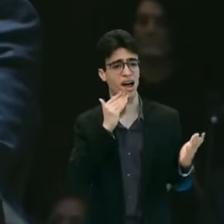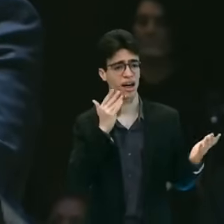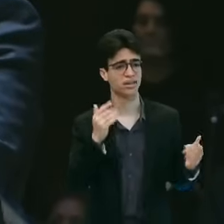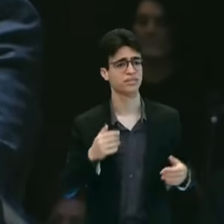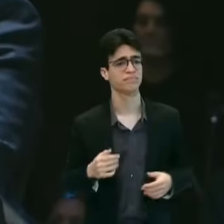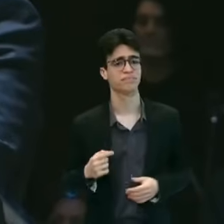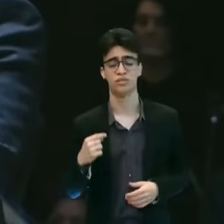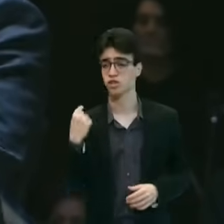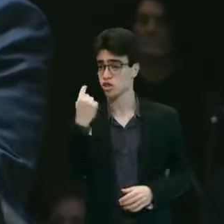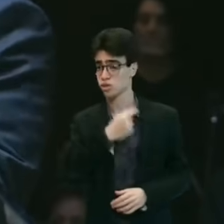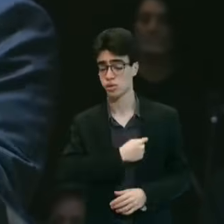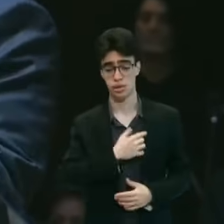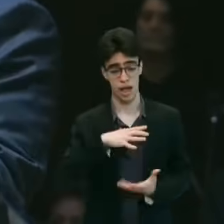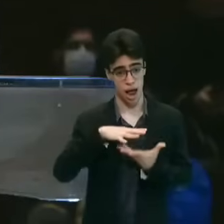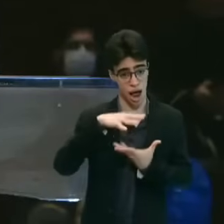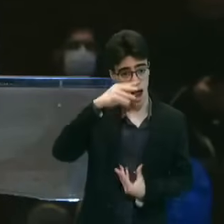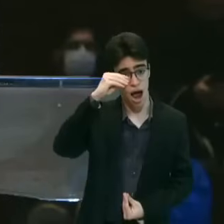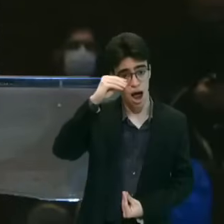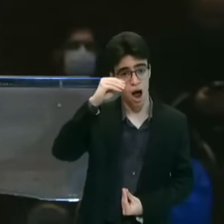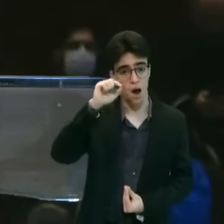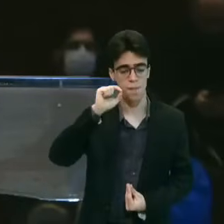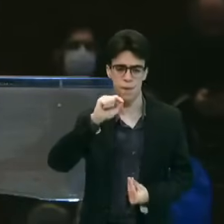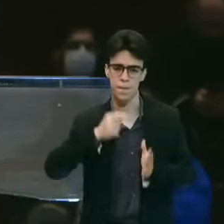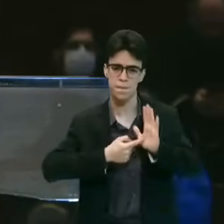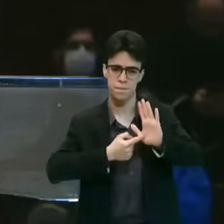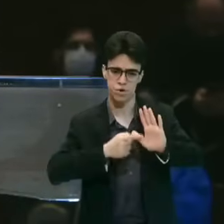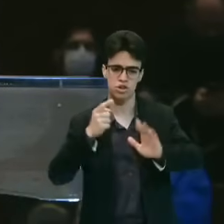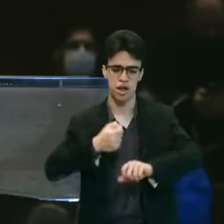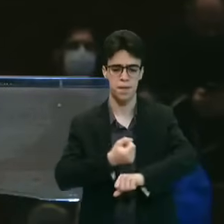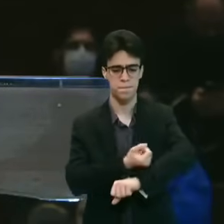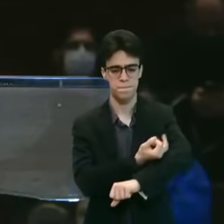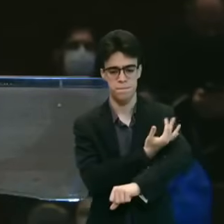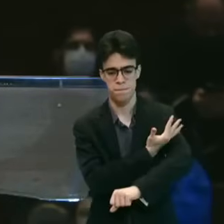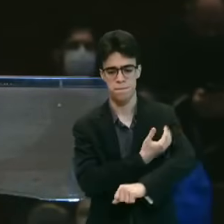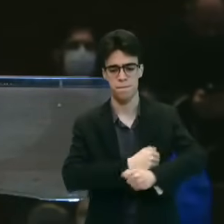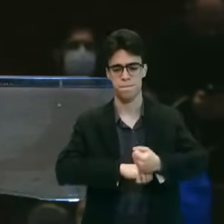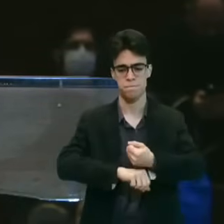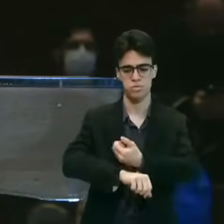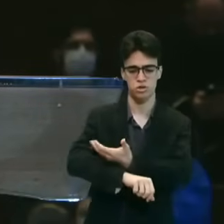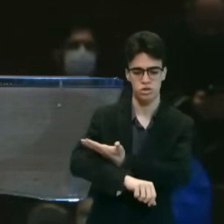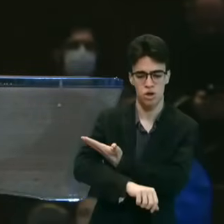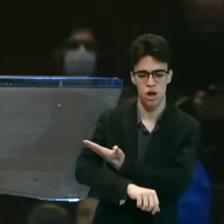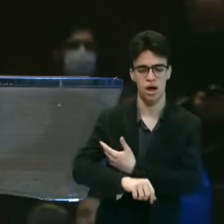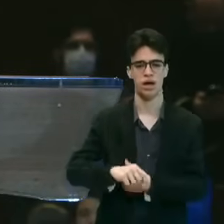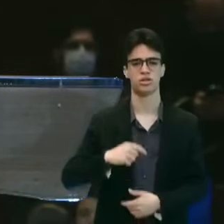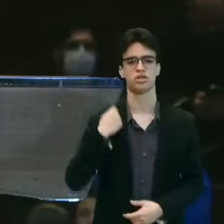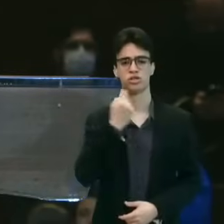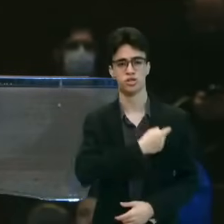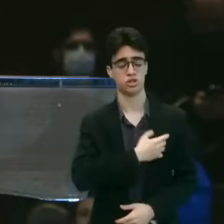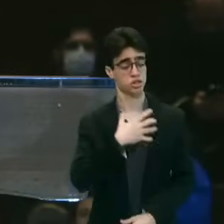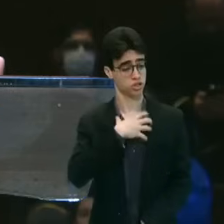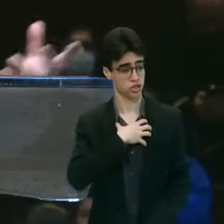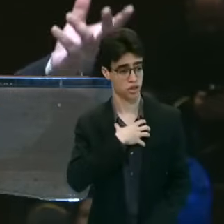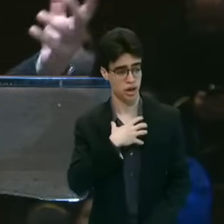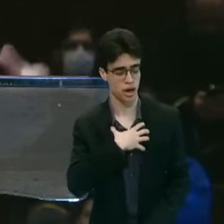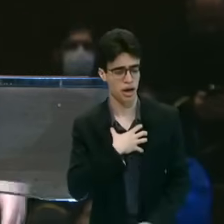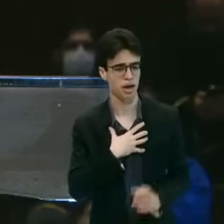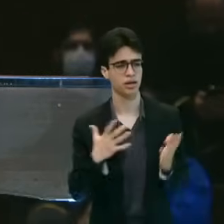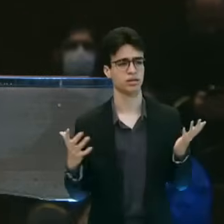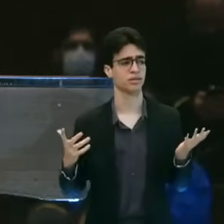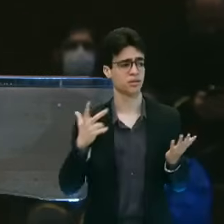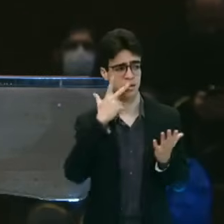Nossa alma, que falo aqui das nossas emoções, da nossa personalidade,